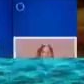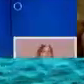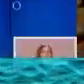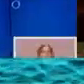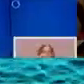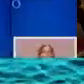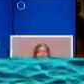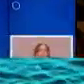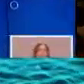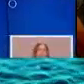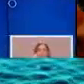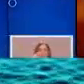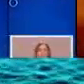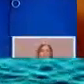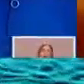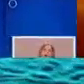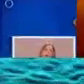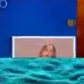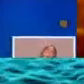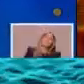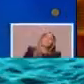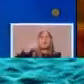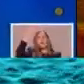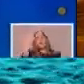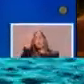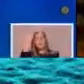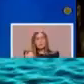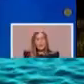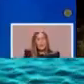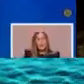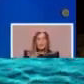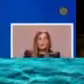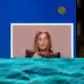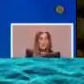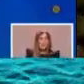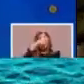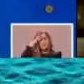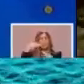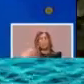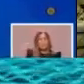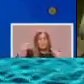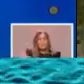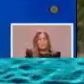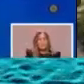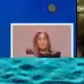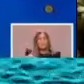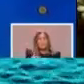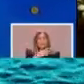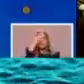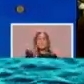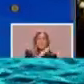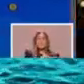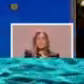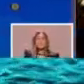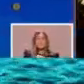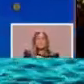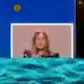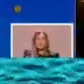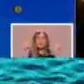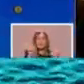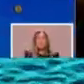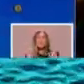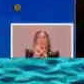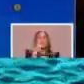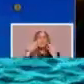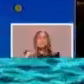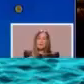Louco. Ah, até que enfim. Vamos fazer uma coisa que era normal, que era natural e deixou de ser normal e natural. Agora chama-se o novo normal. Não é